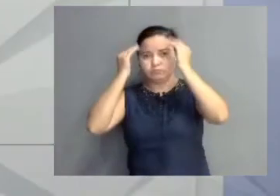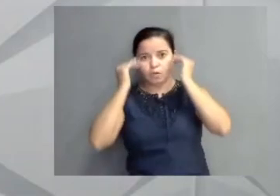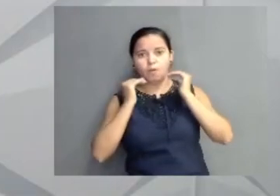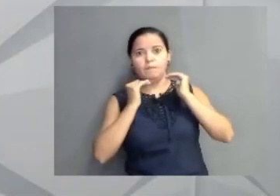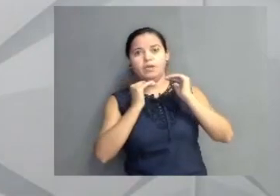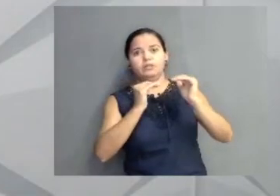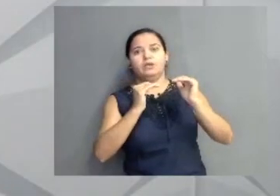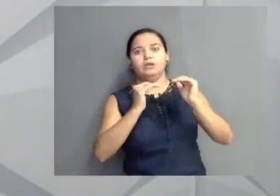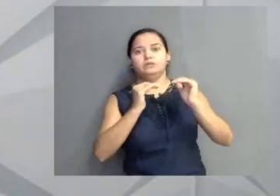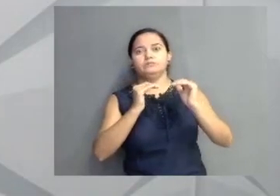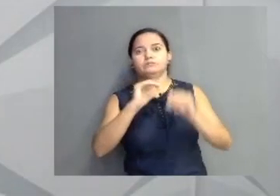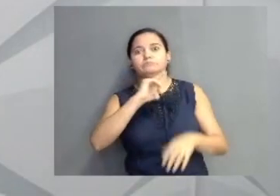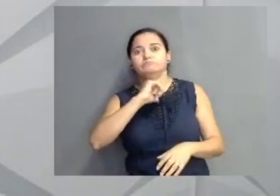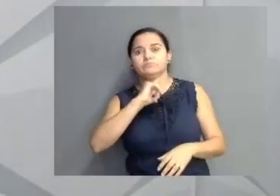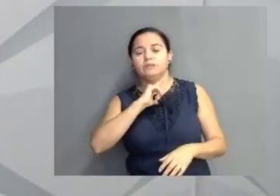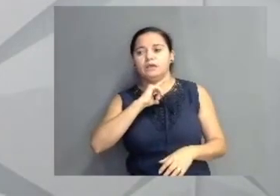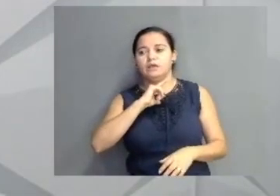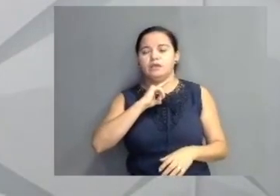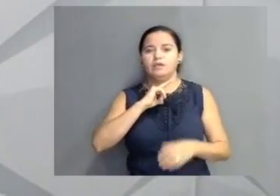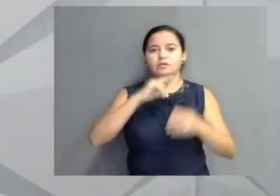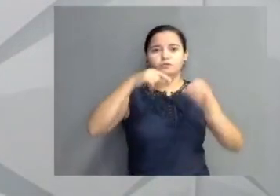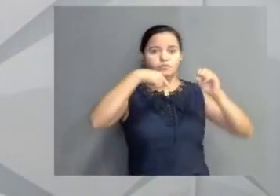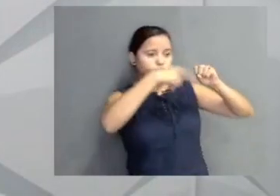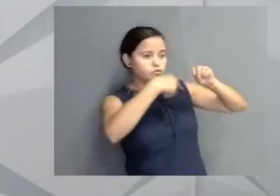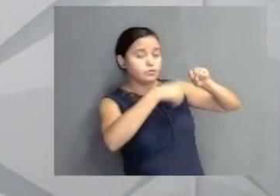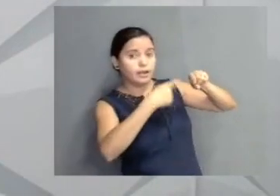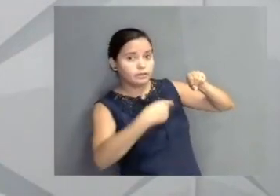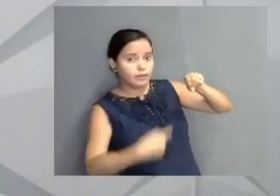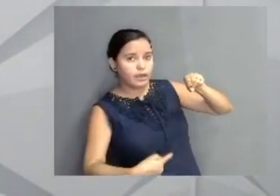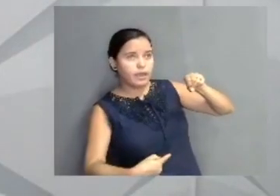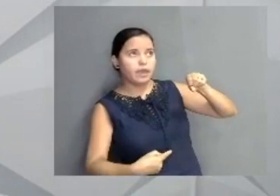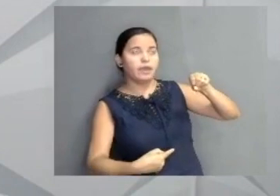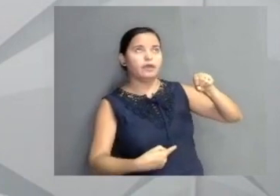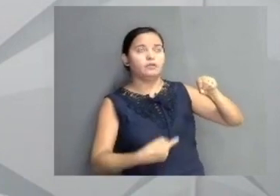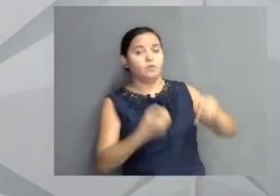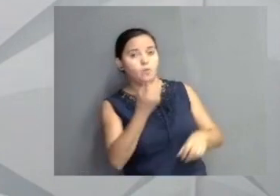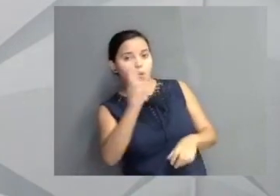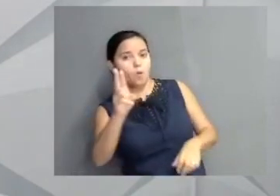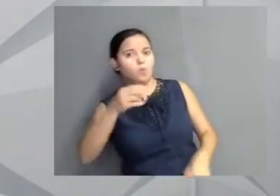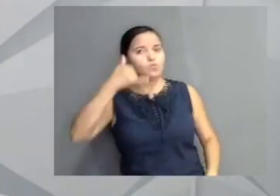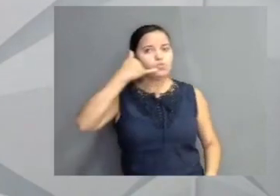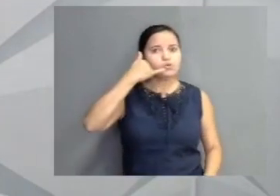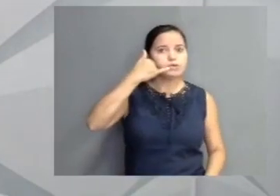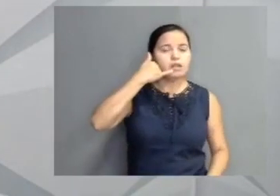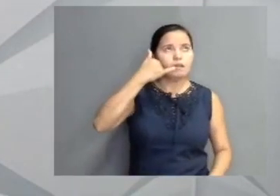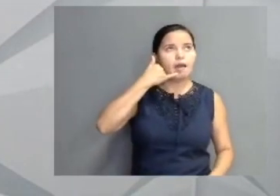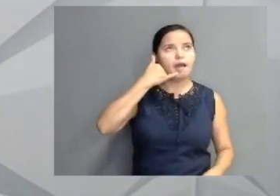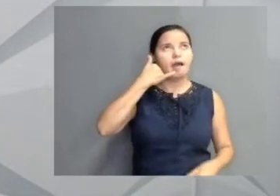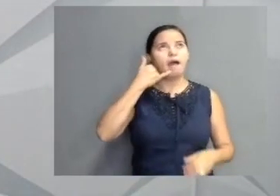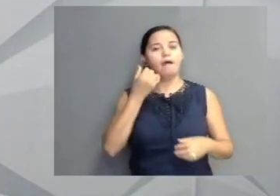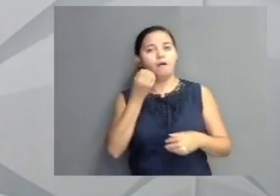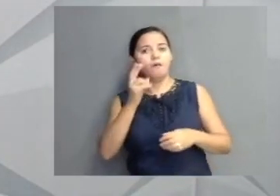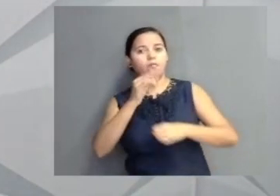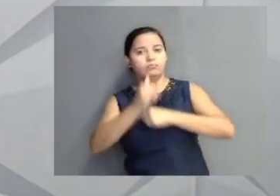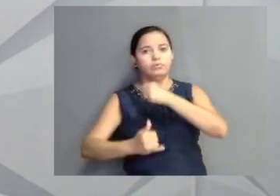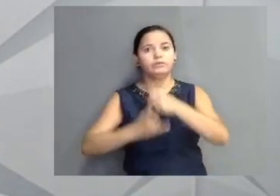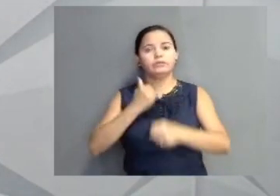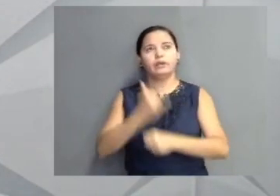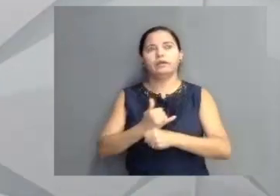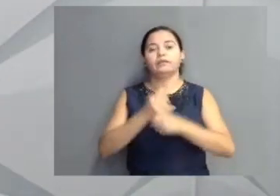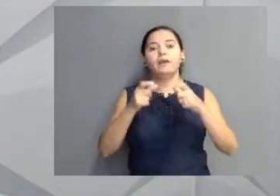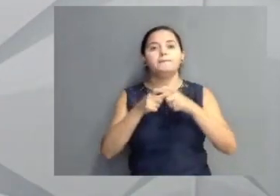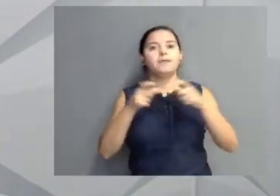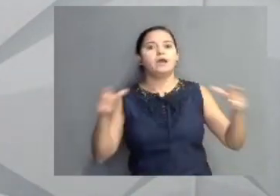na página, por exemplo, de um caderno, ou na página lá do celular, que nós estamos vendo, na página da internet, a maioria dos